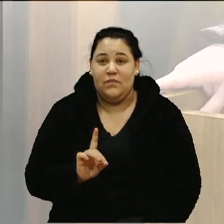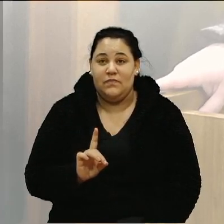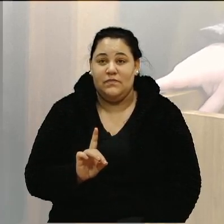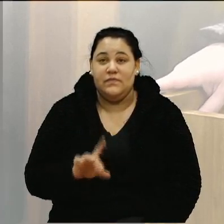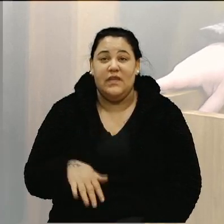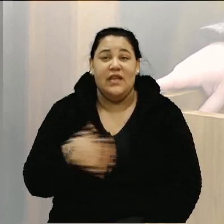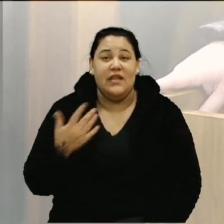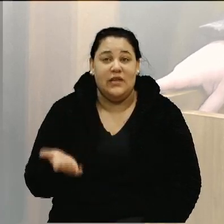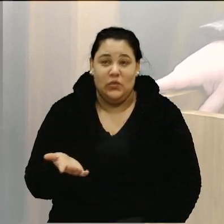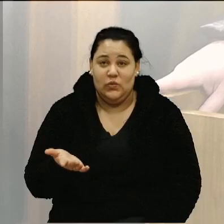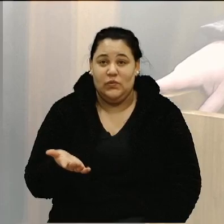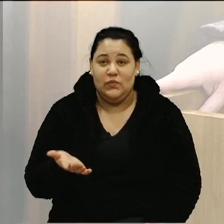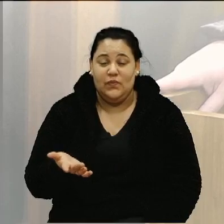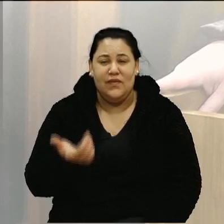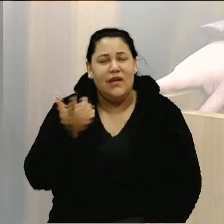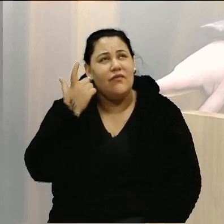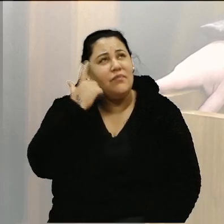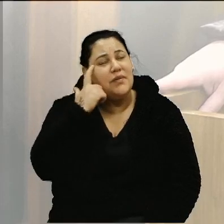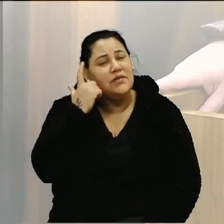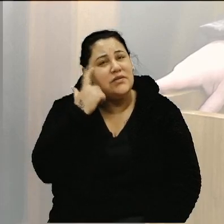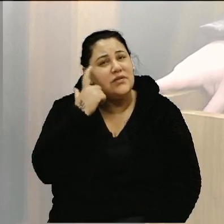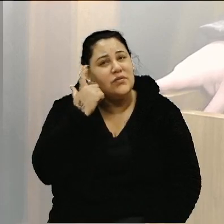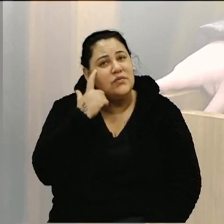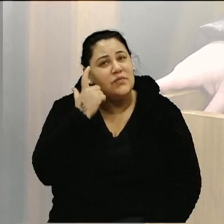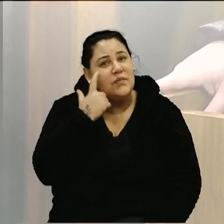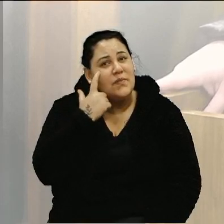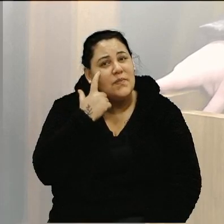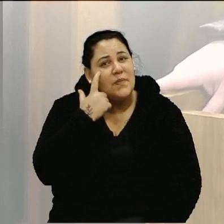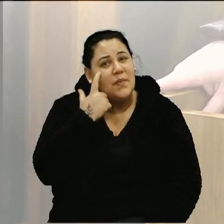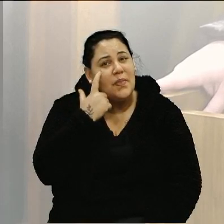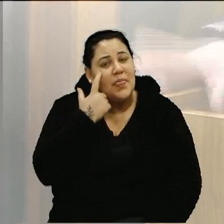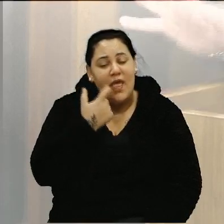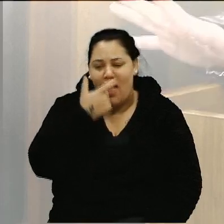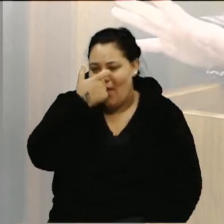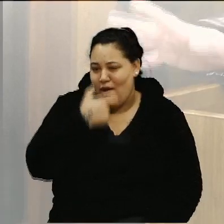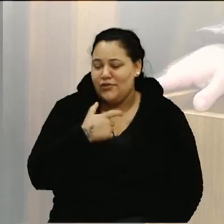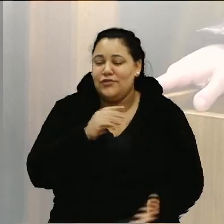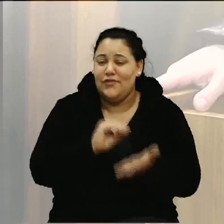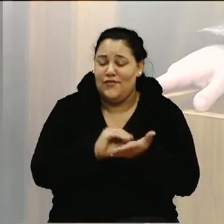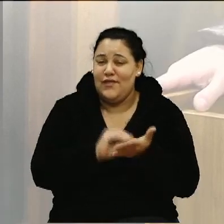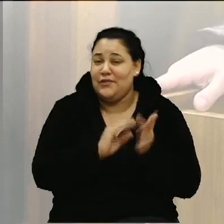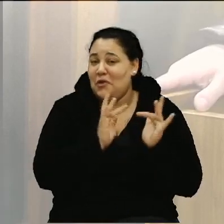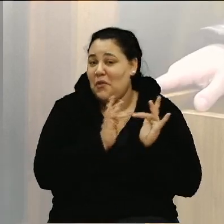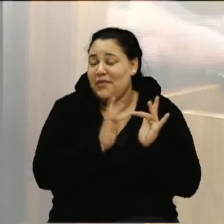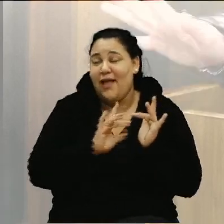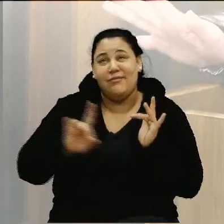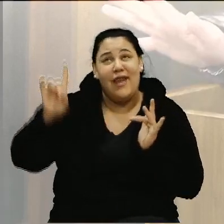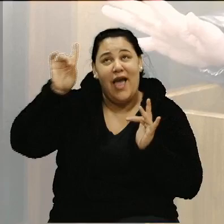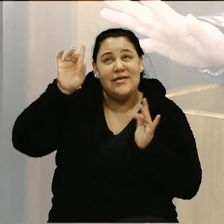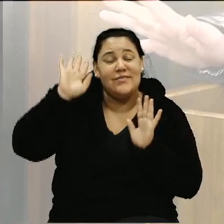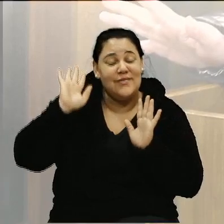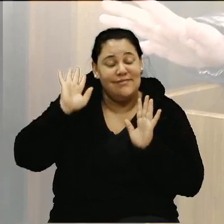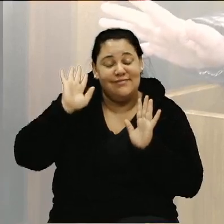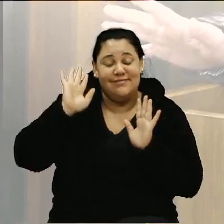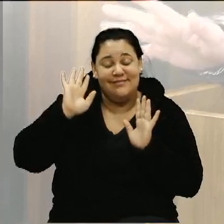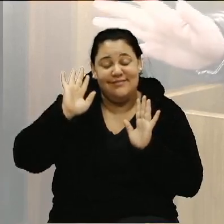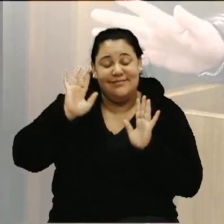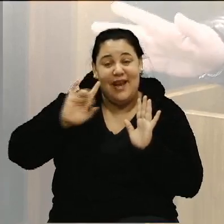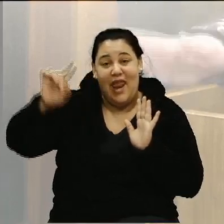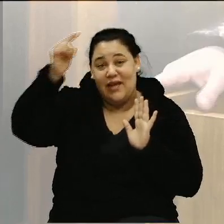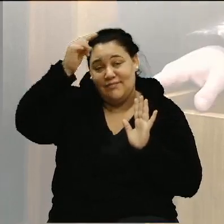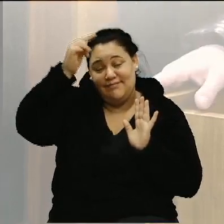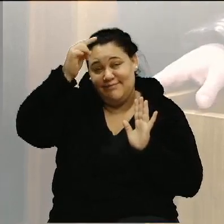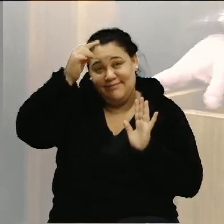Então, assim, eu fico pensando... Cara, eu acho que não estão se conversando lá em cima, mas tudo bem, né? Quem sou eu para